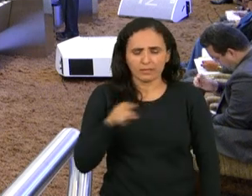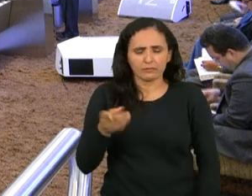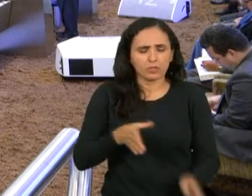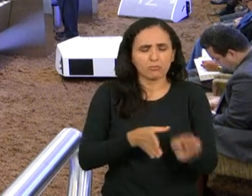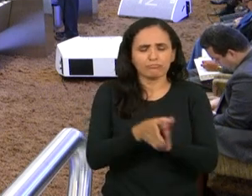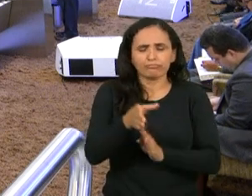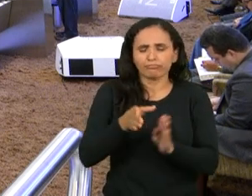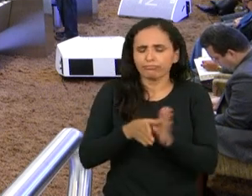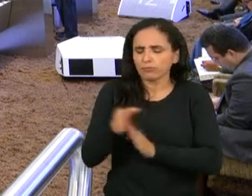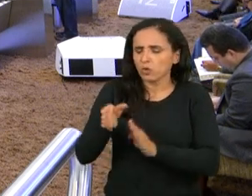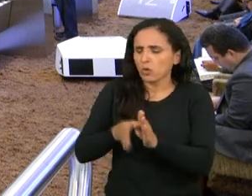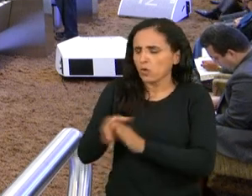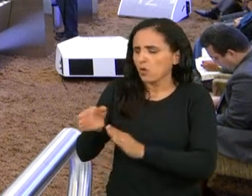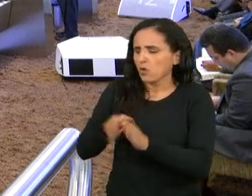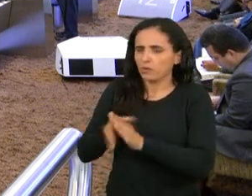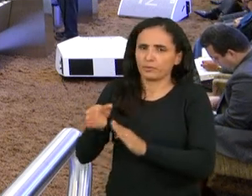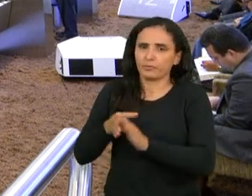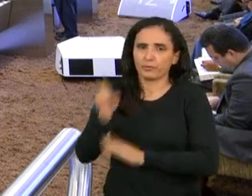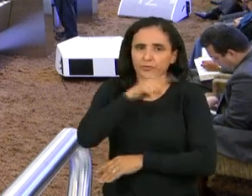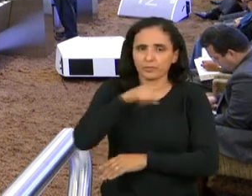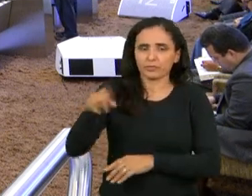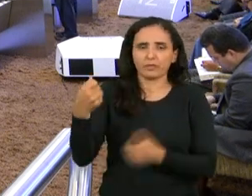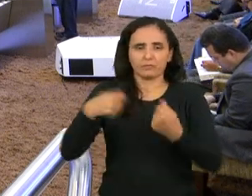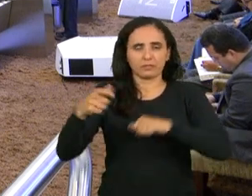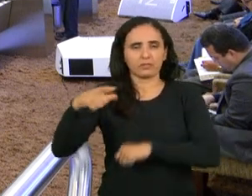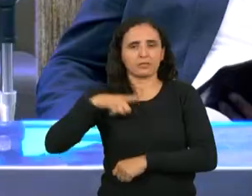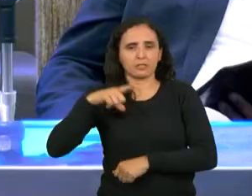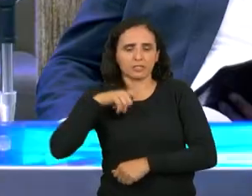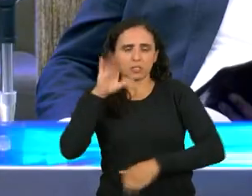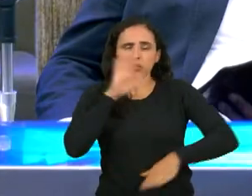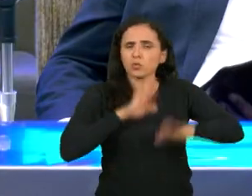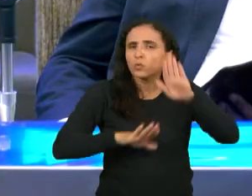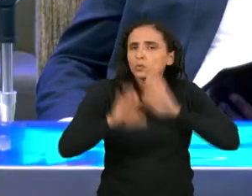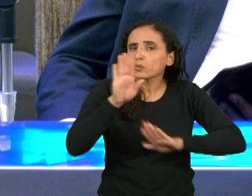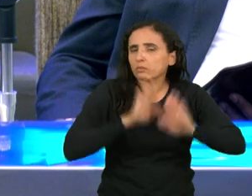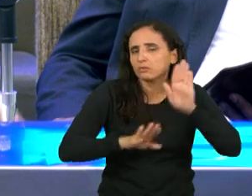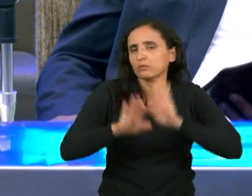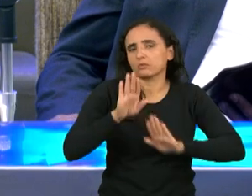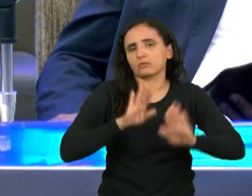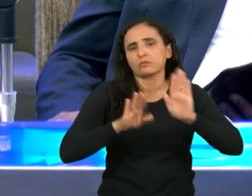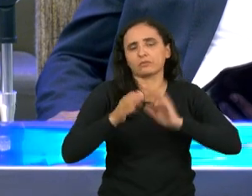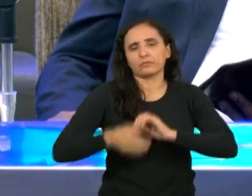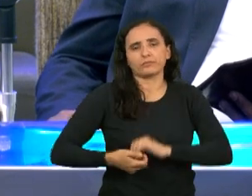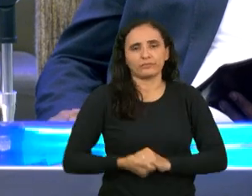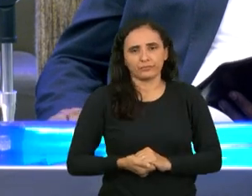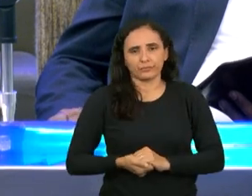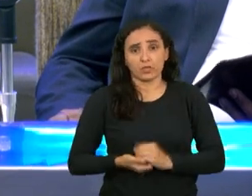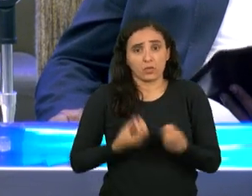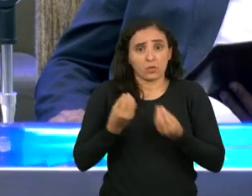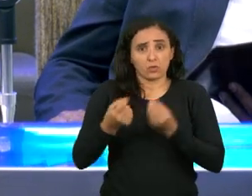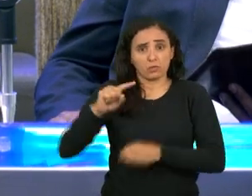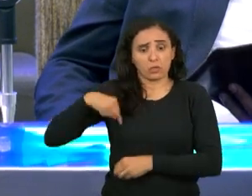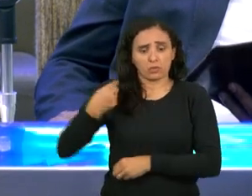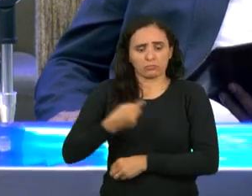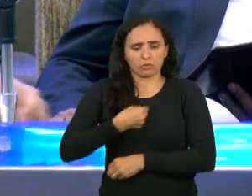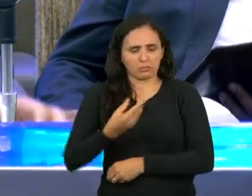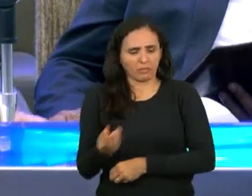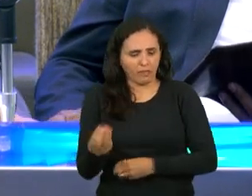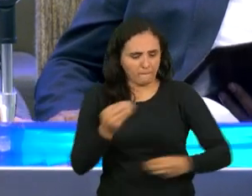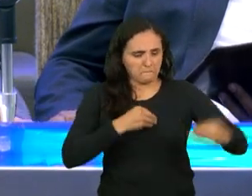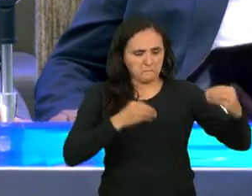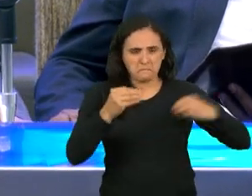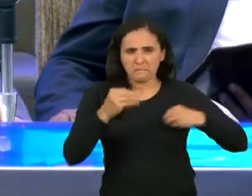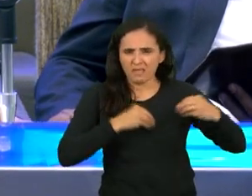cuidado a que nos guardemos da corrupção do mundo esse termo corrupção significa